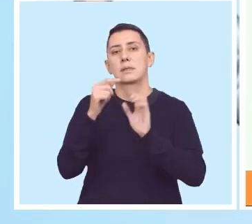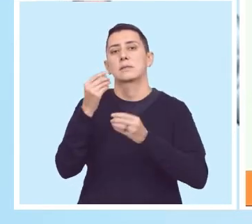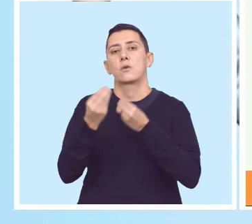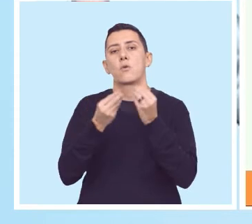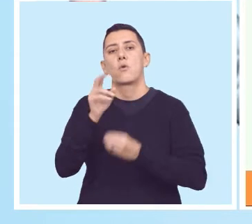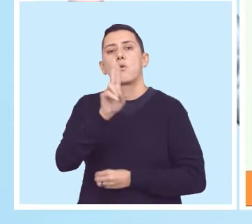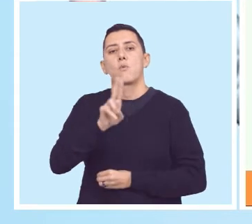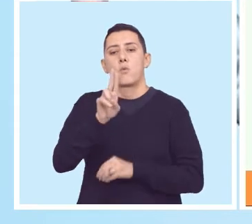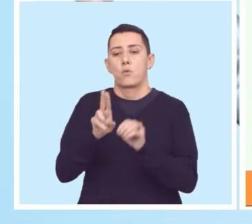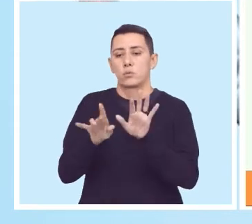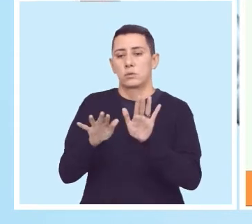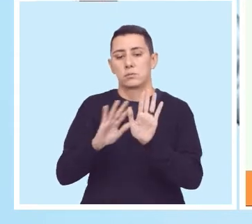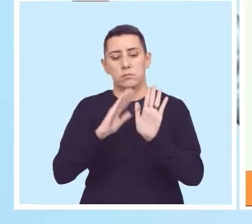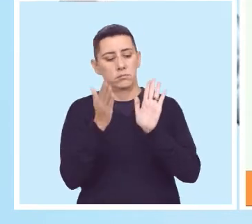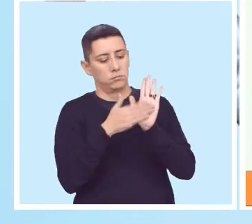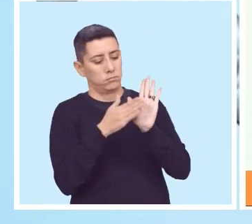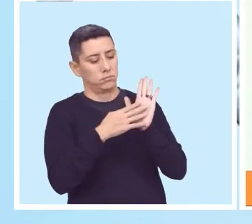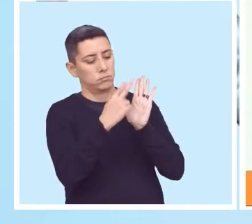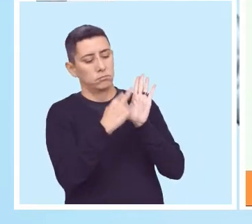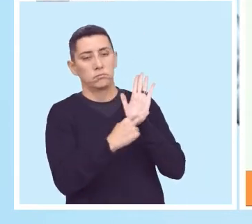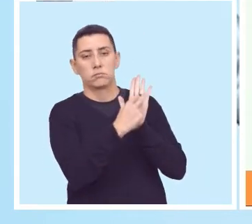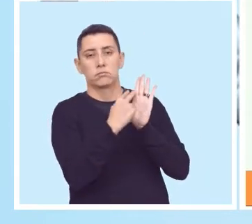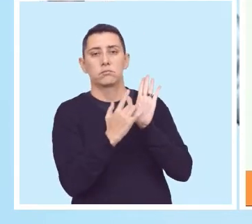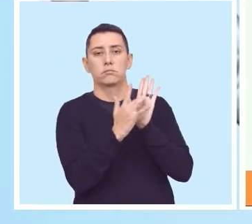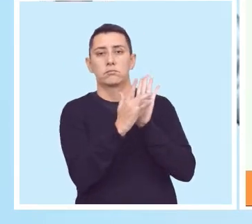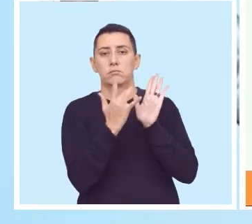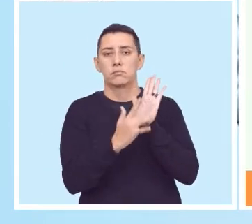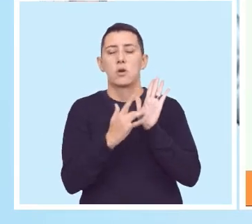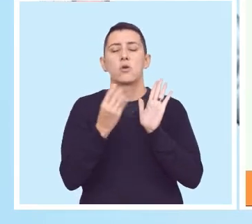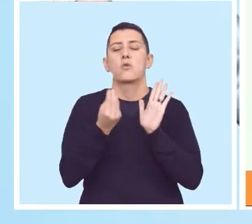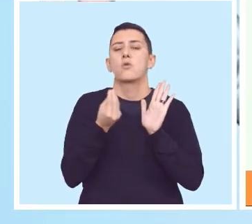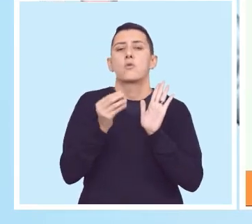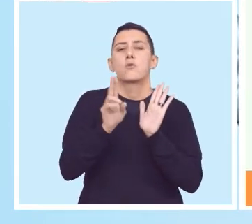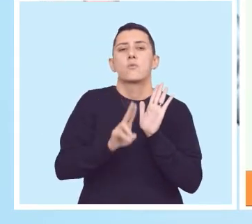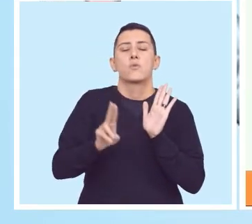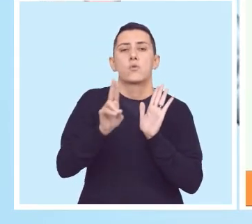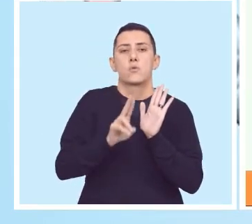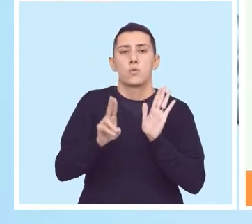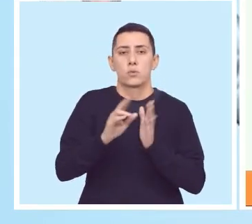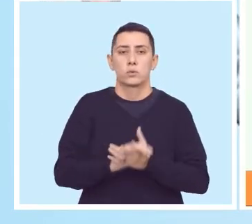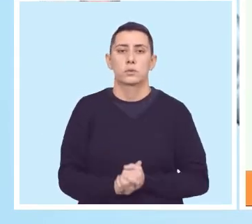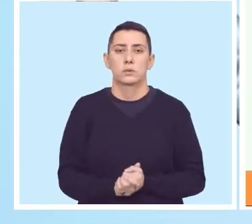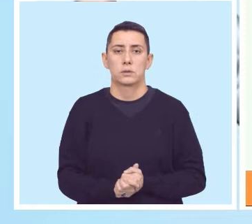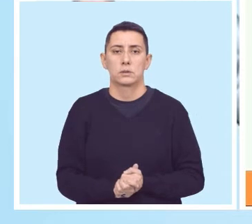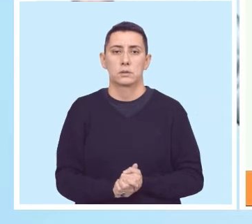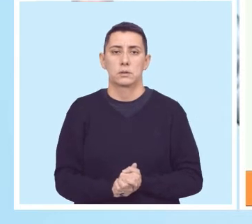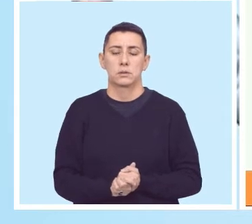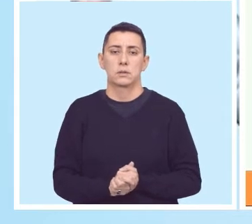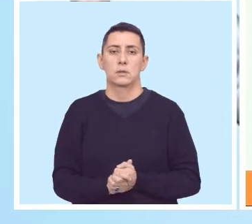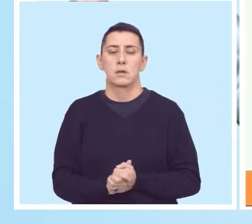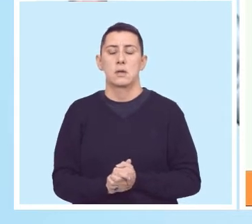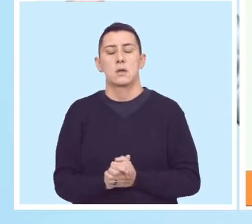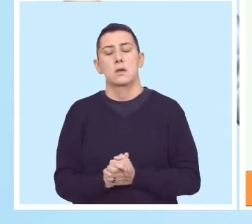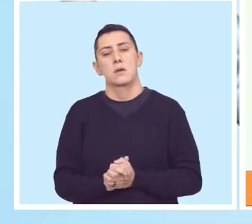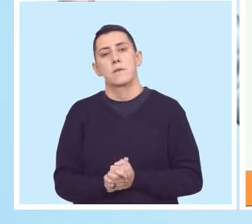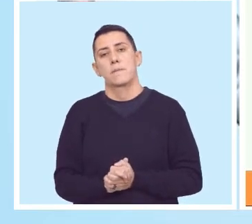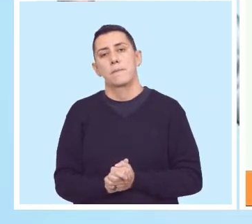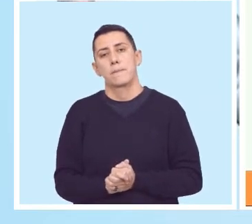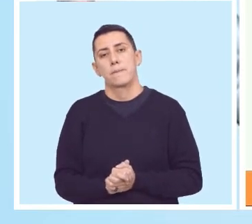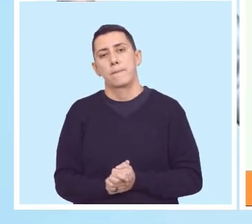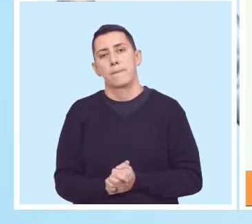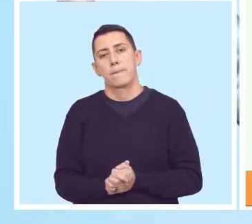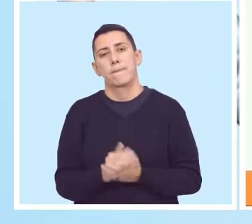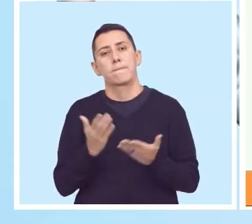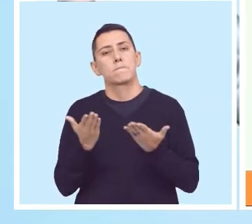né, a apresentação aqui de como que nós utilizamos uma determinada estratégia para pegar